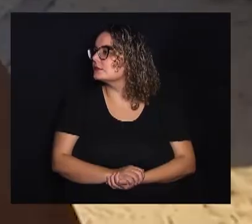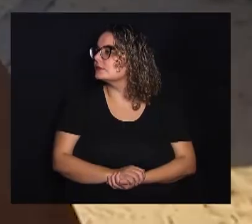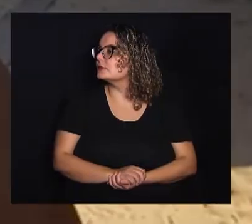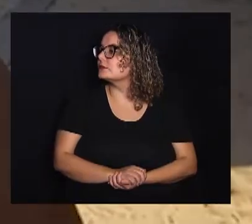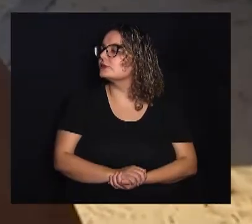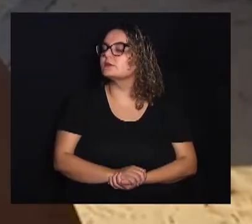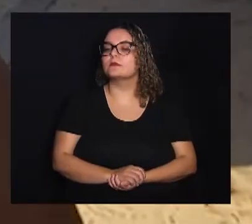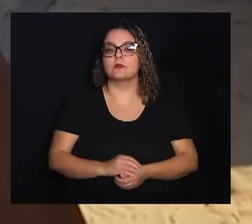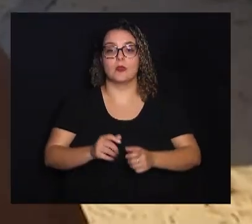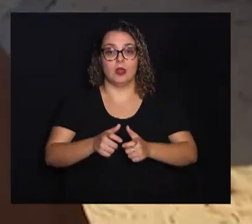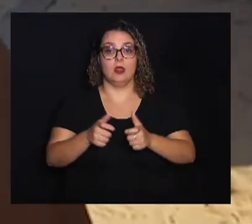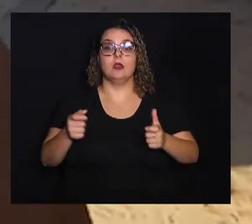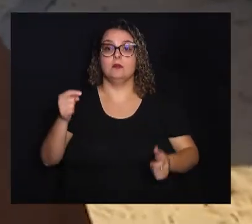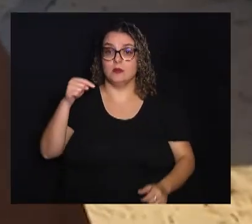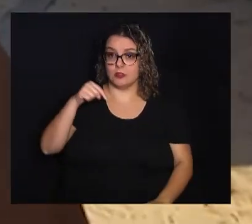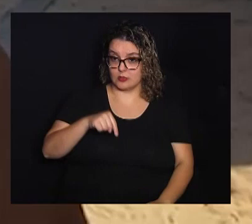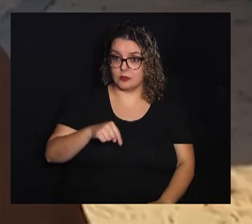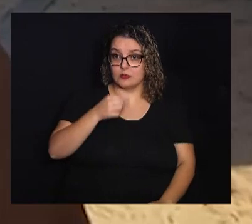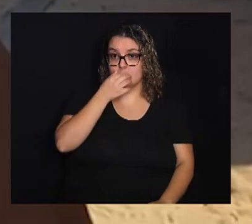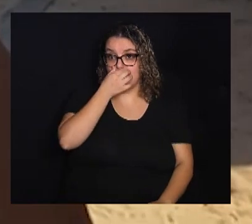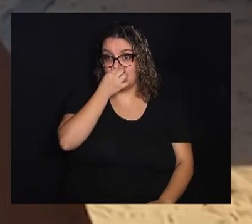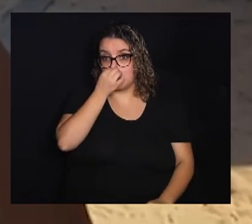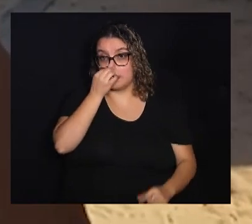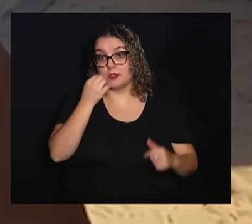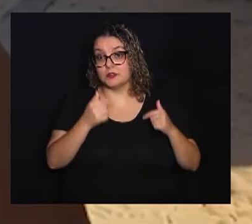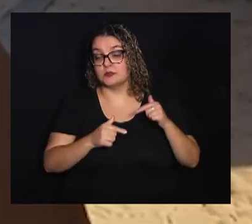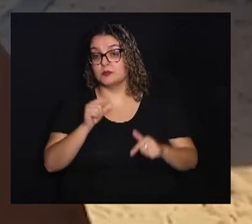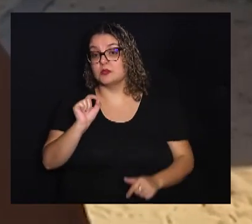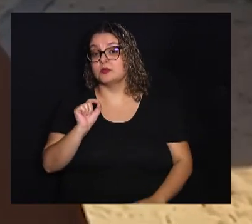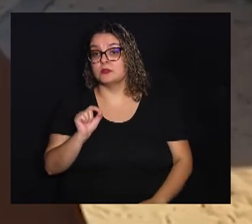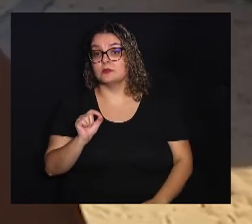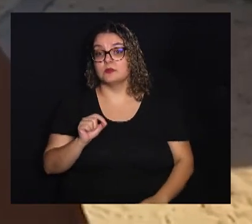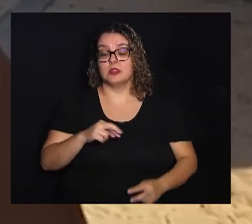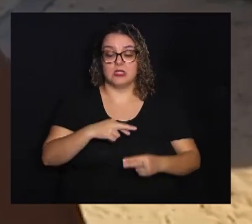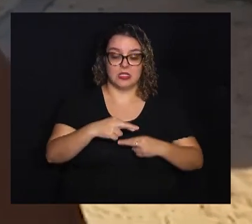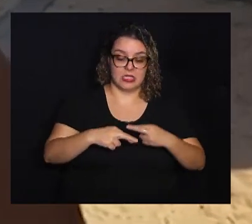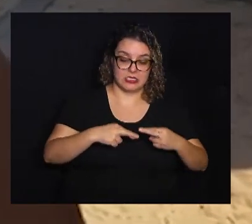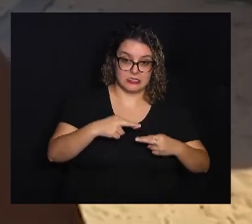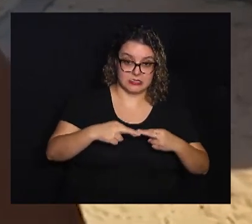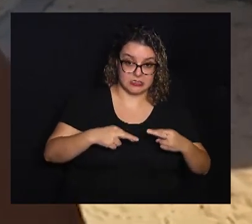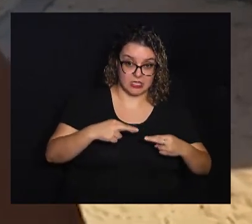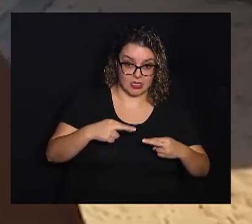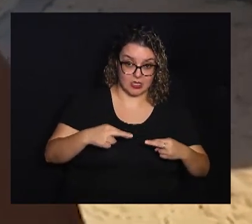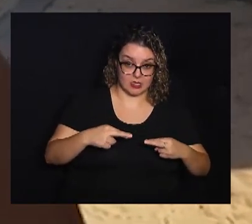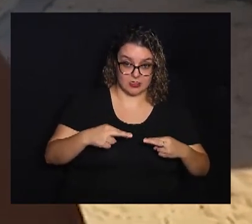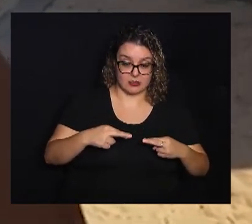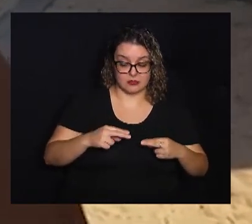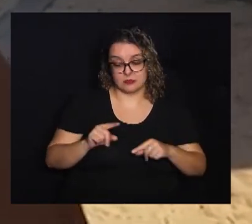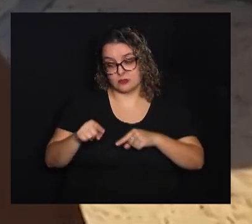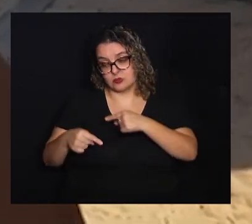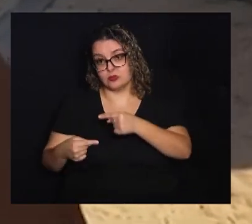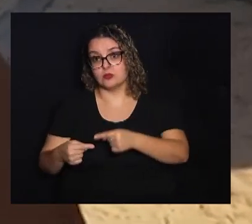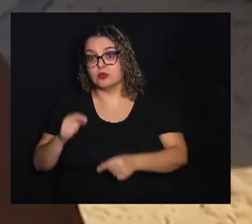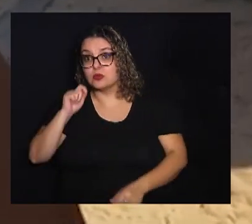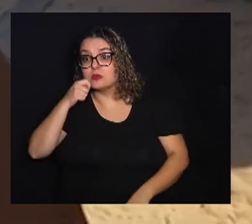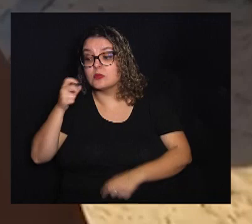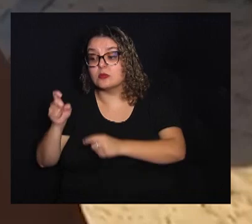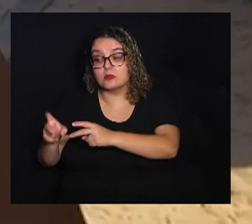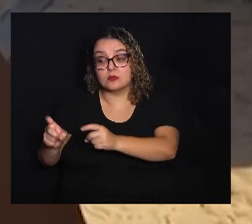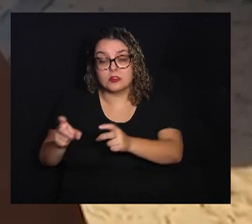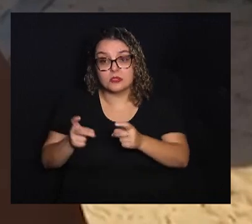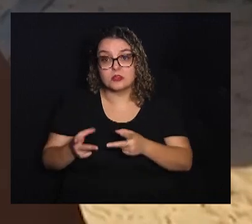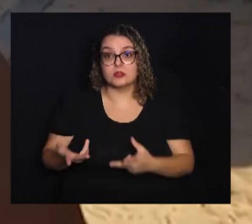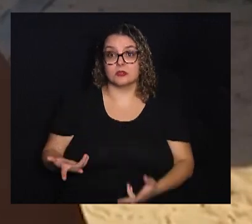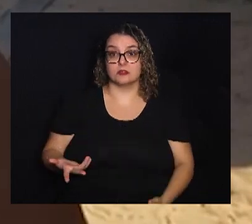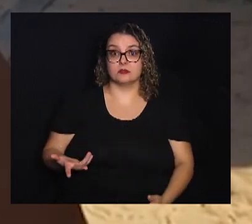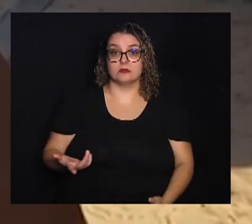A maioria aqui, o seu trabalho é reciclar, né? Outros é fazer pão e vender,